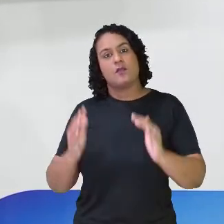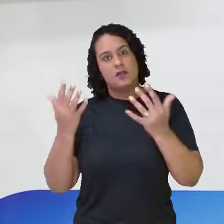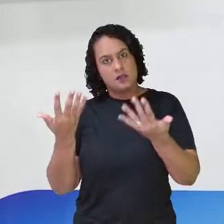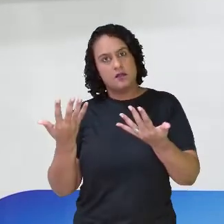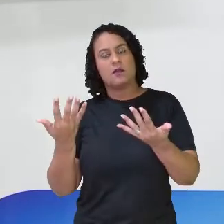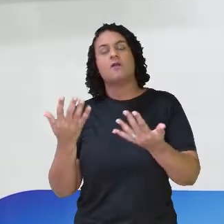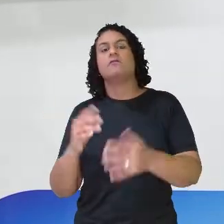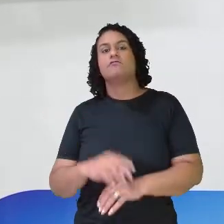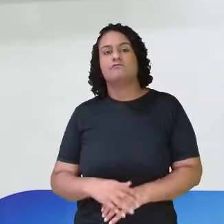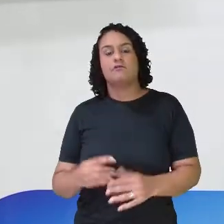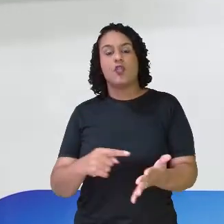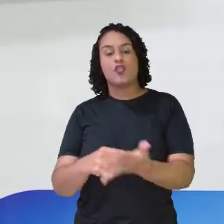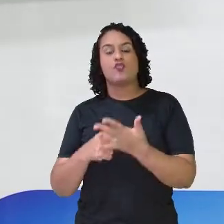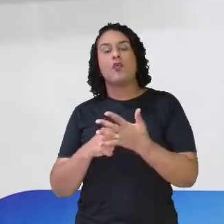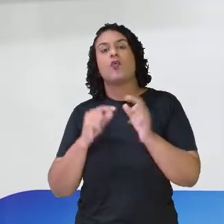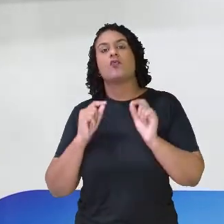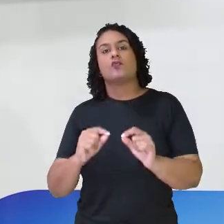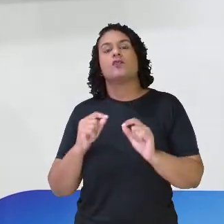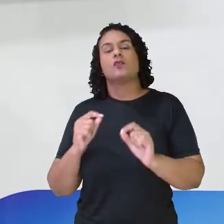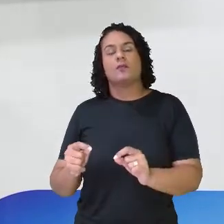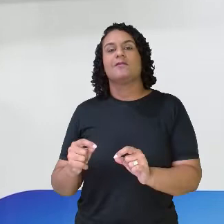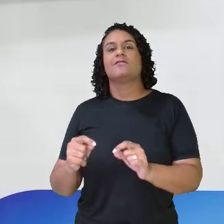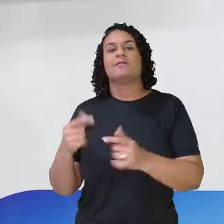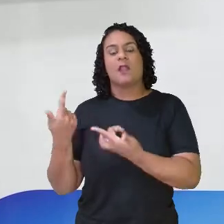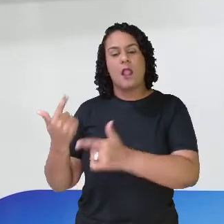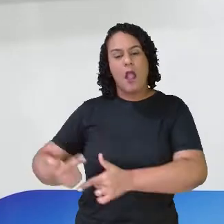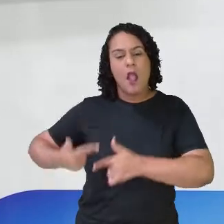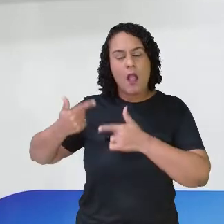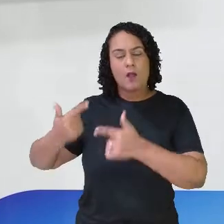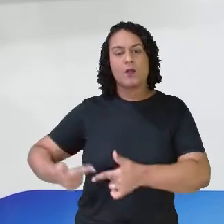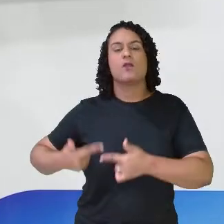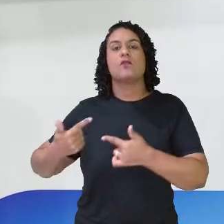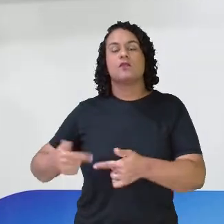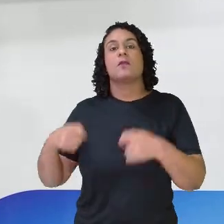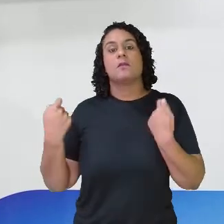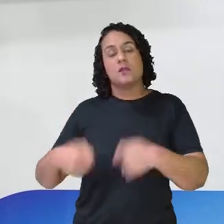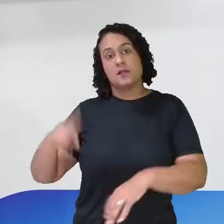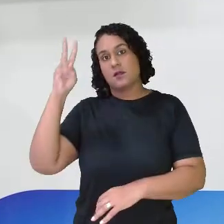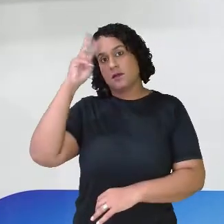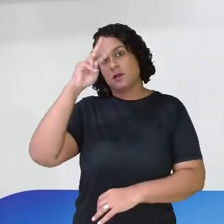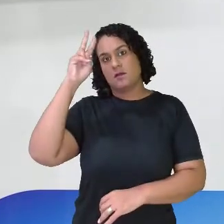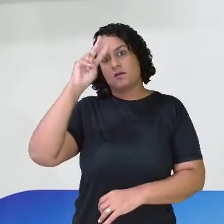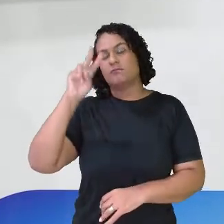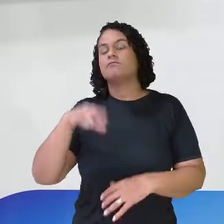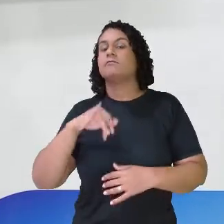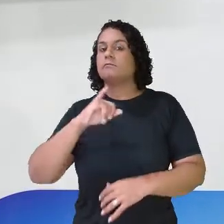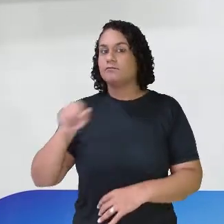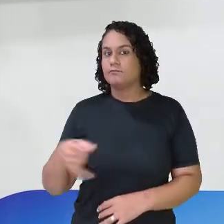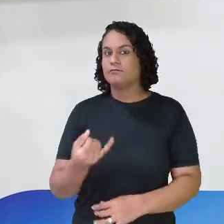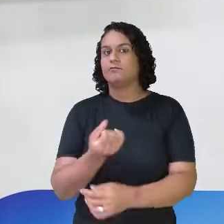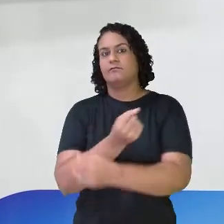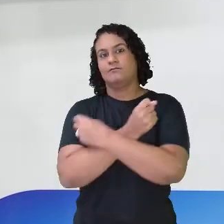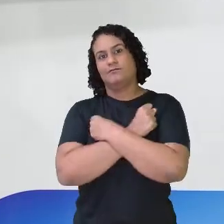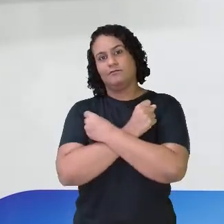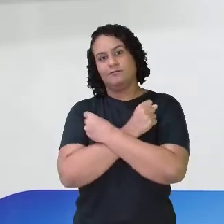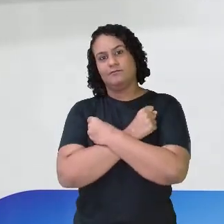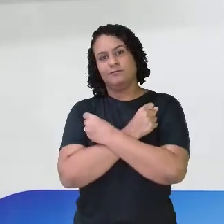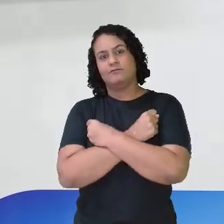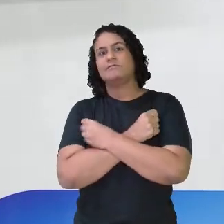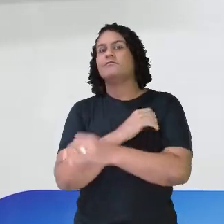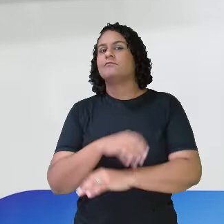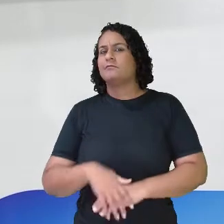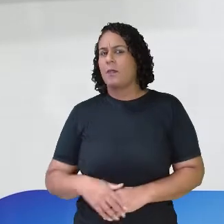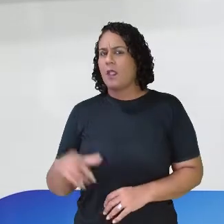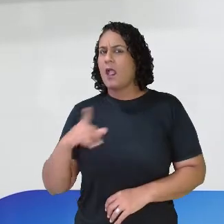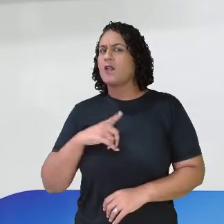essas lutas sejam reforçadas. Aproveito para deixar um abraço, né? A gente tem um pouquinho de